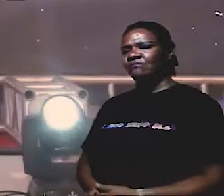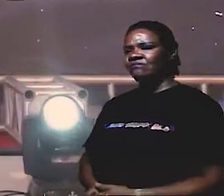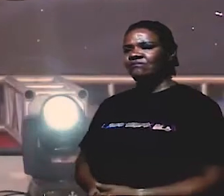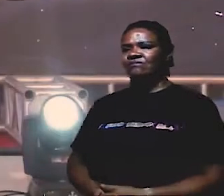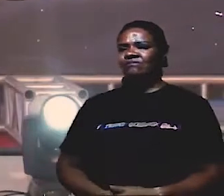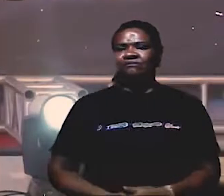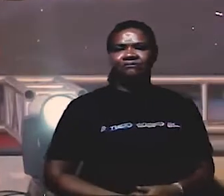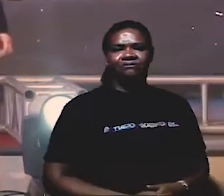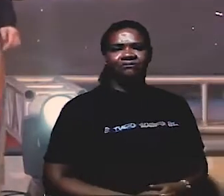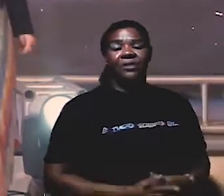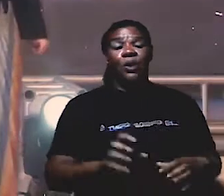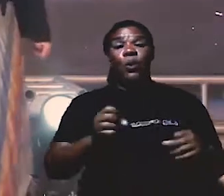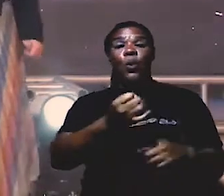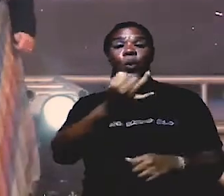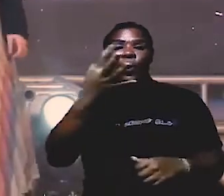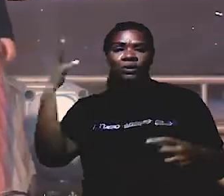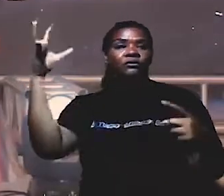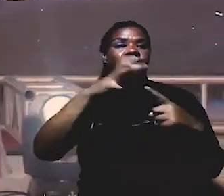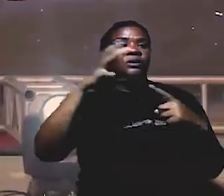Quanto você quer influenciar?